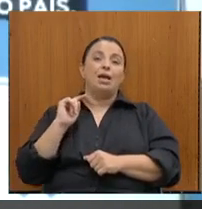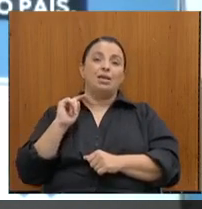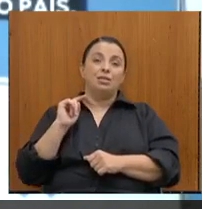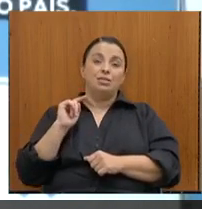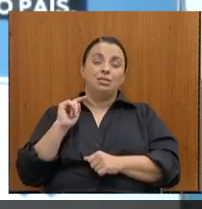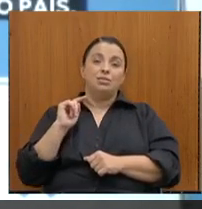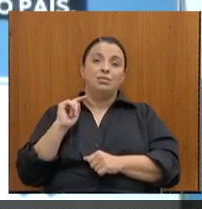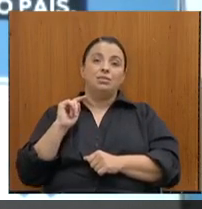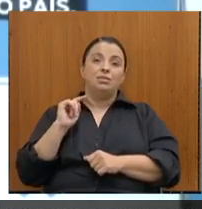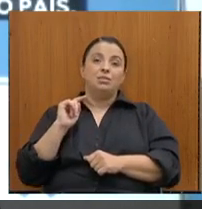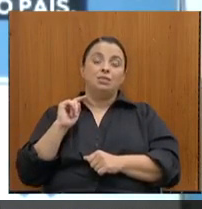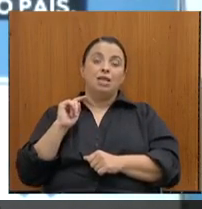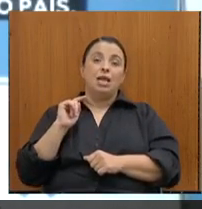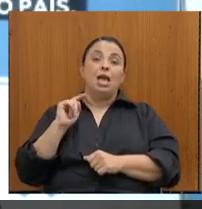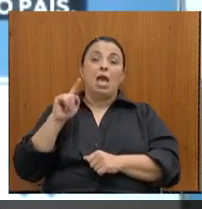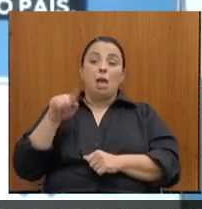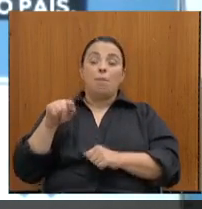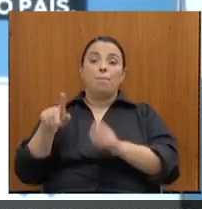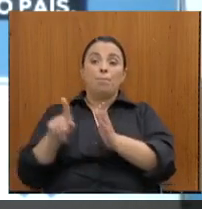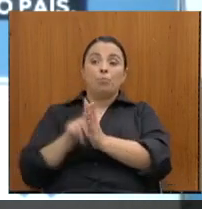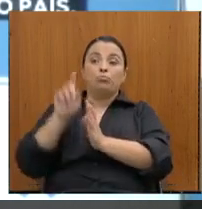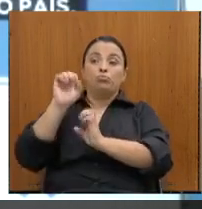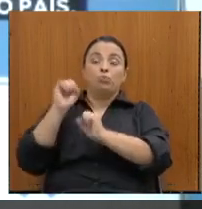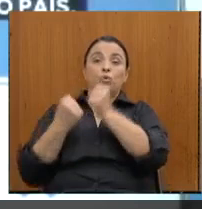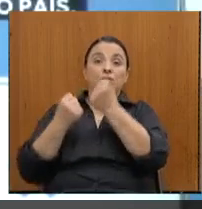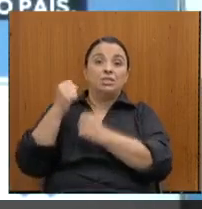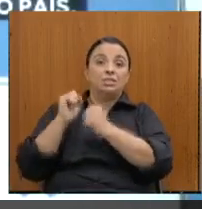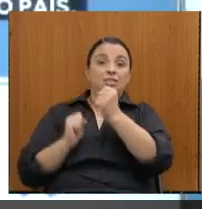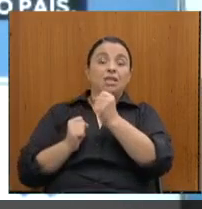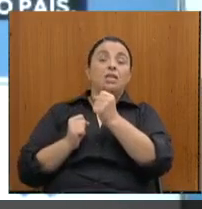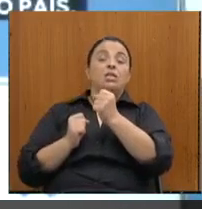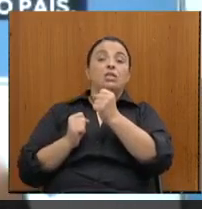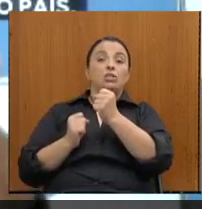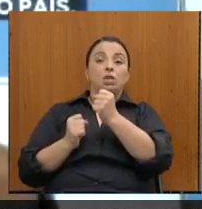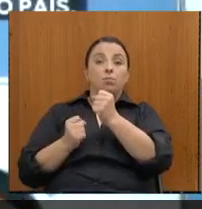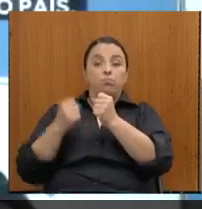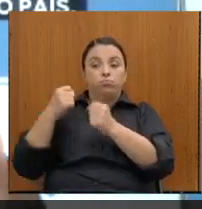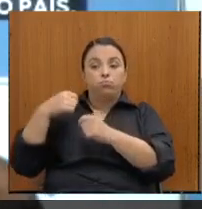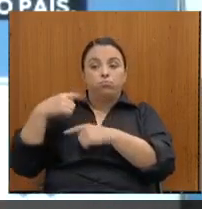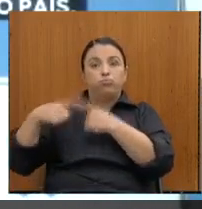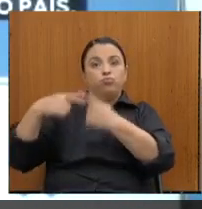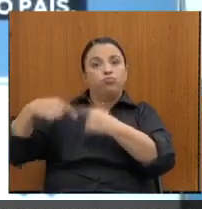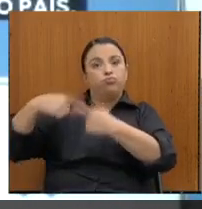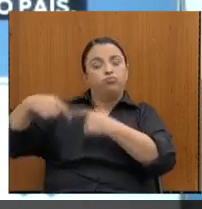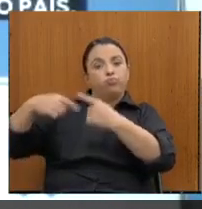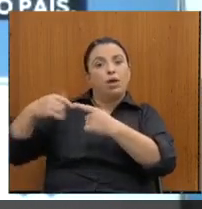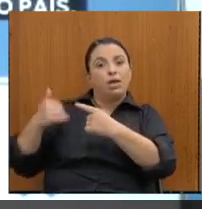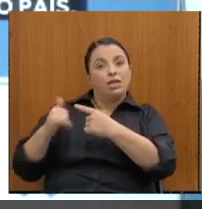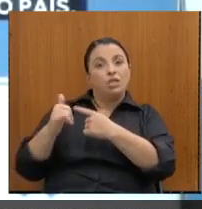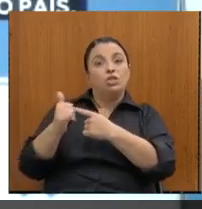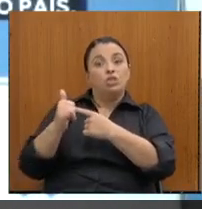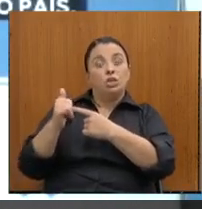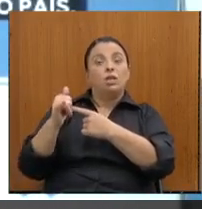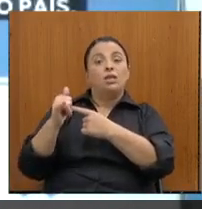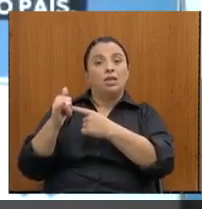usina geradores de energia para o mundo que serão exportadas na forma de hidrogênio e isso é uma